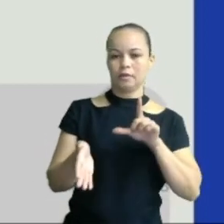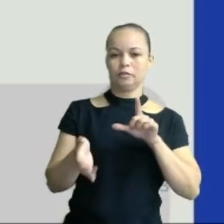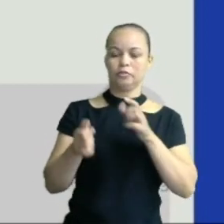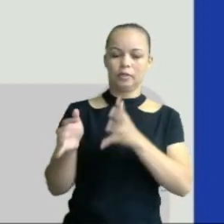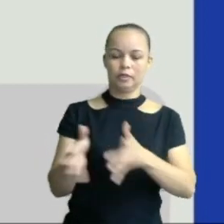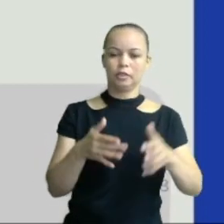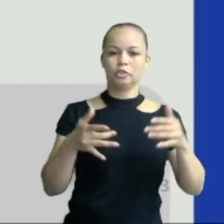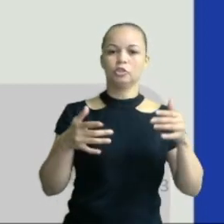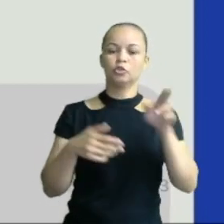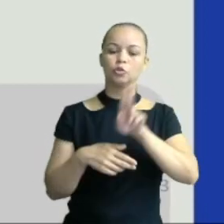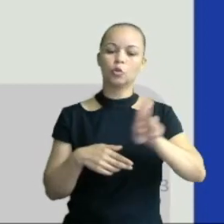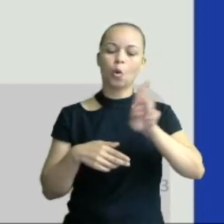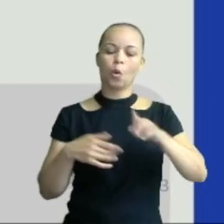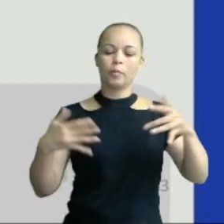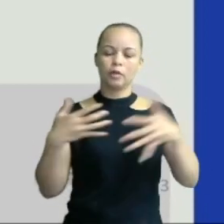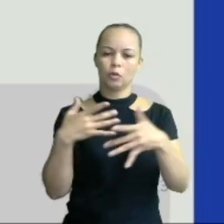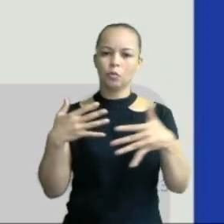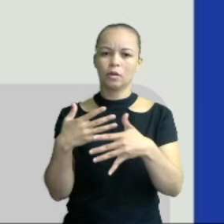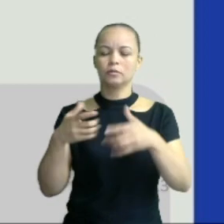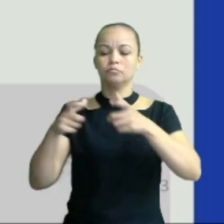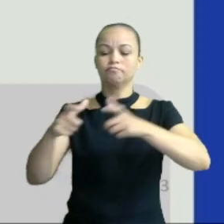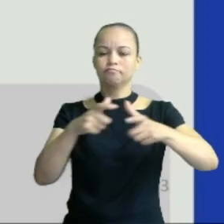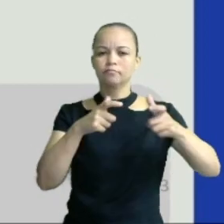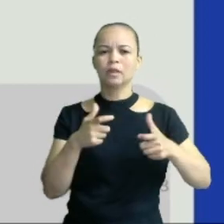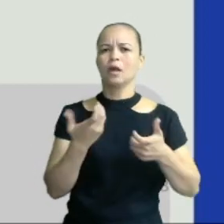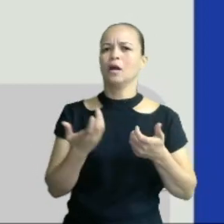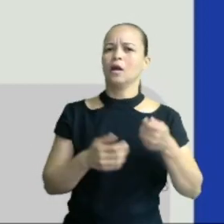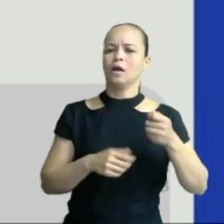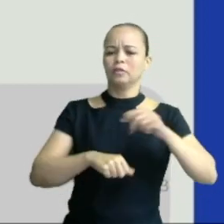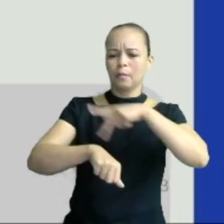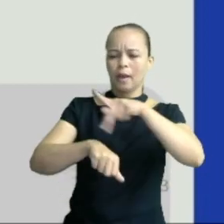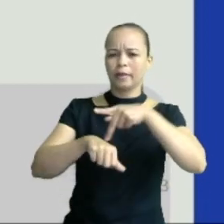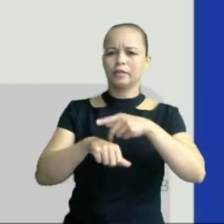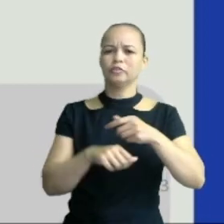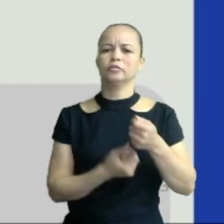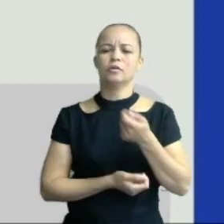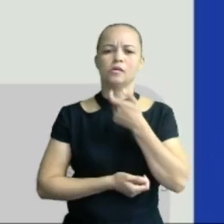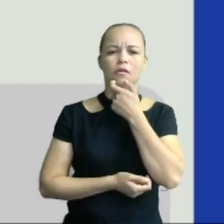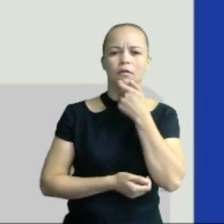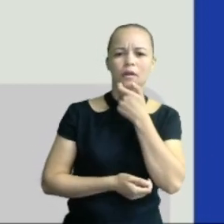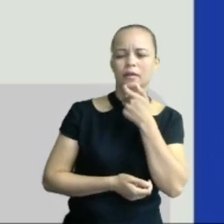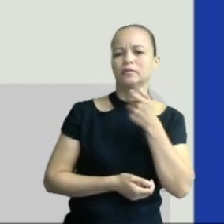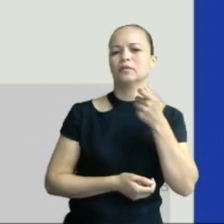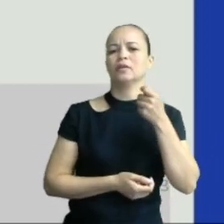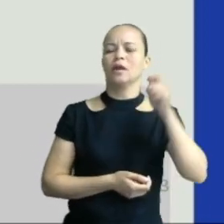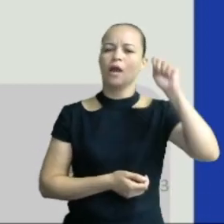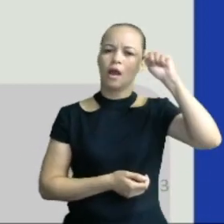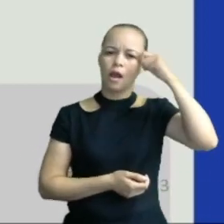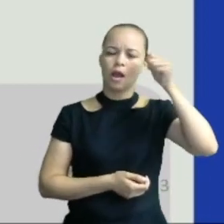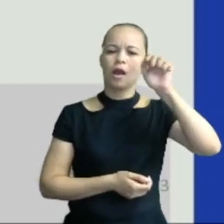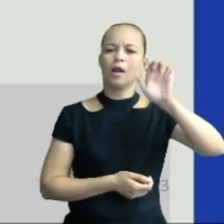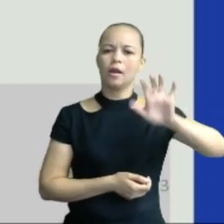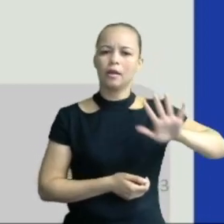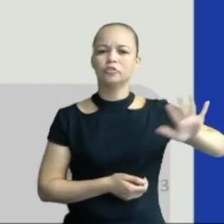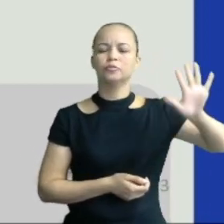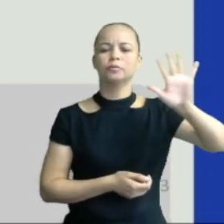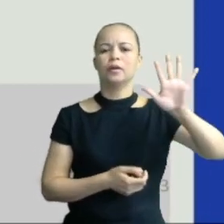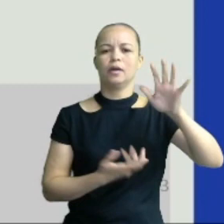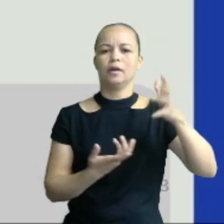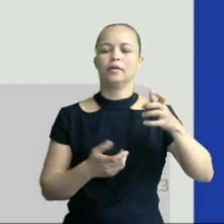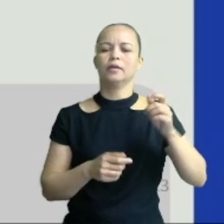lugar, observe bem: Europa, Ásia, África, França, Inglaterra, Espanha,